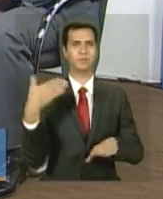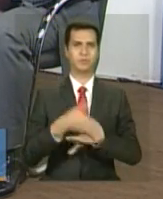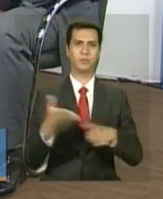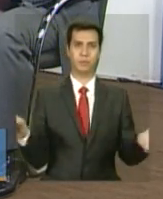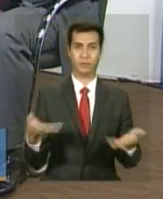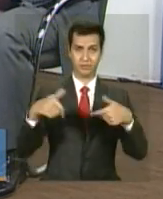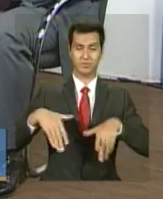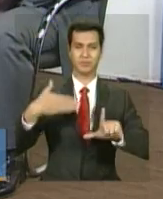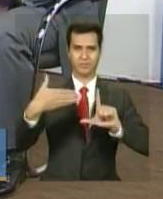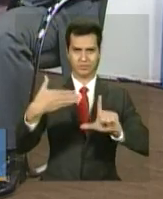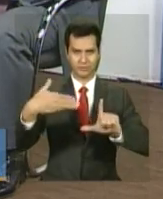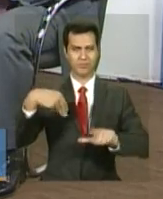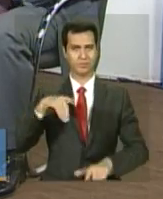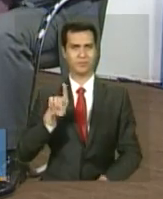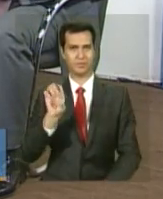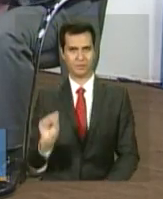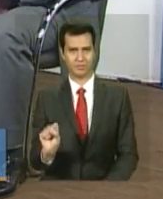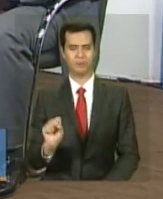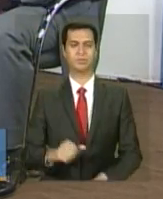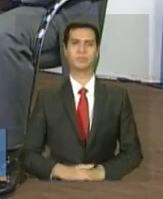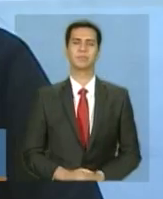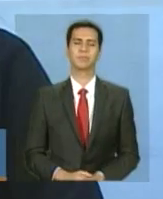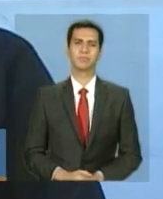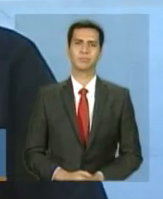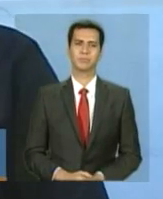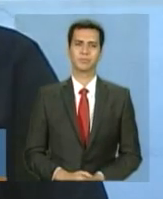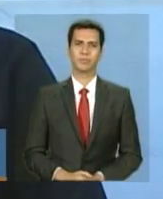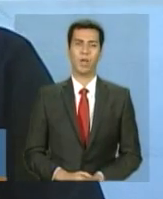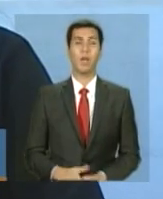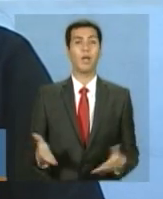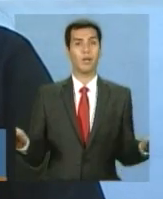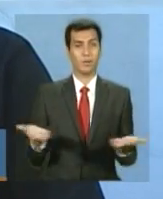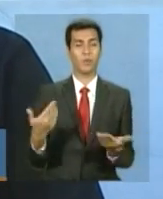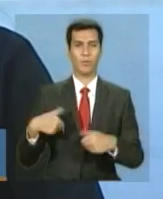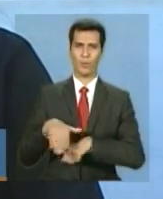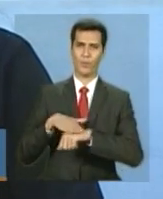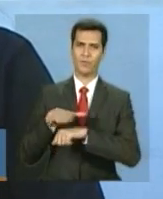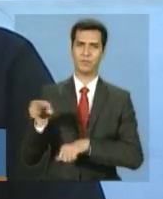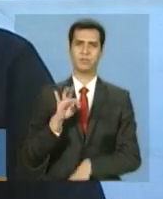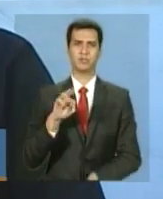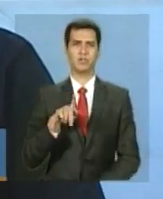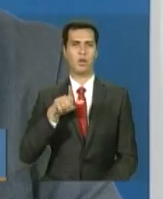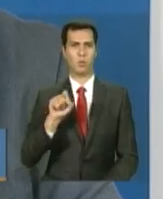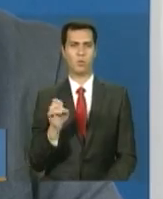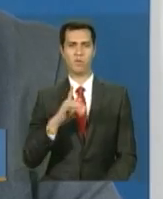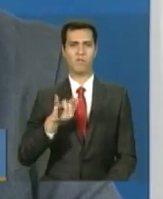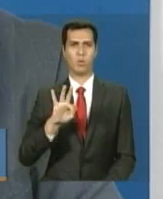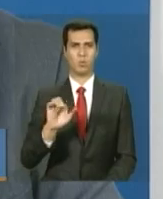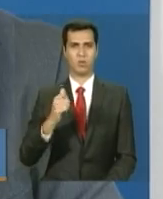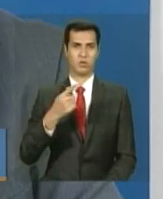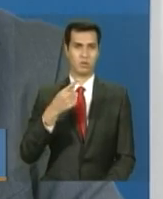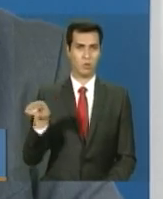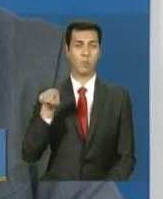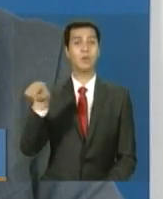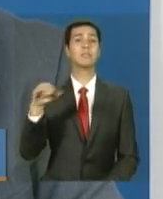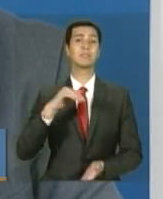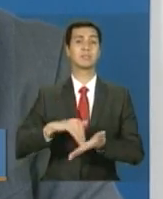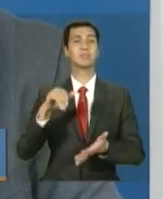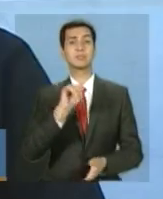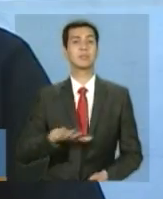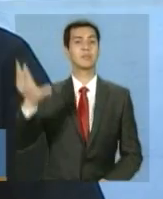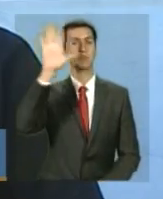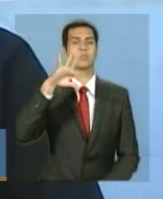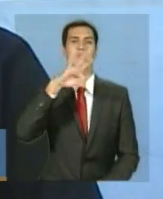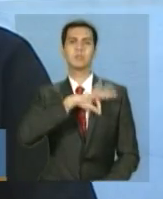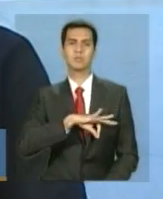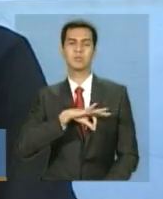teleconferência do MDS Eu que agradeço bom eu conversei com o thgo falcão que é secretário Nacional de renda de